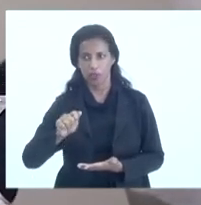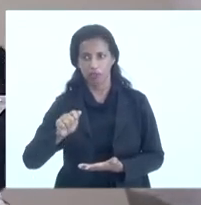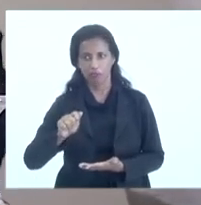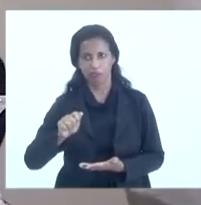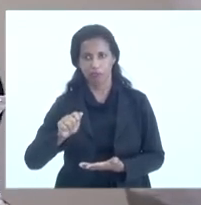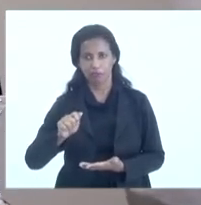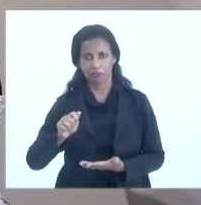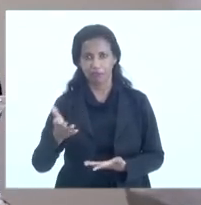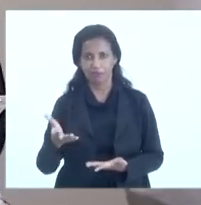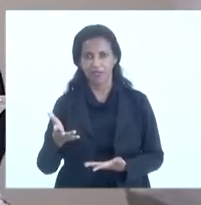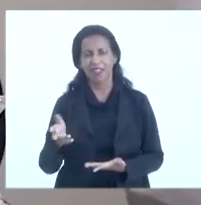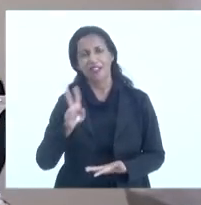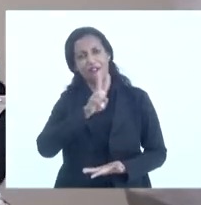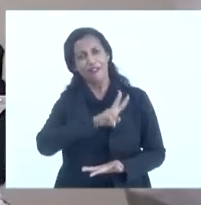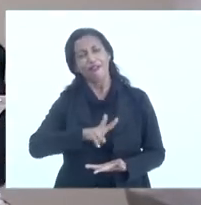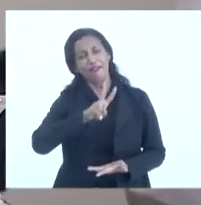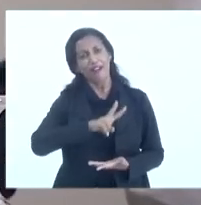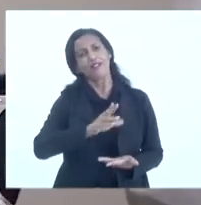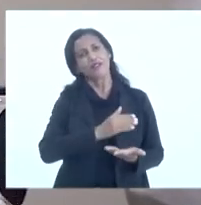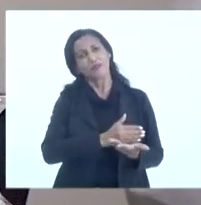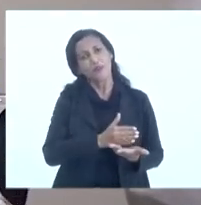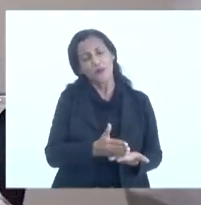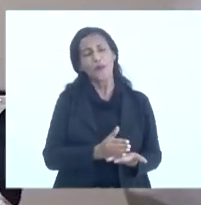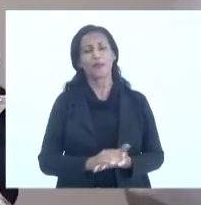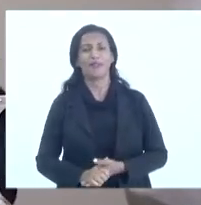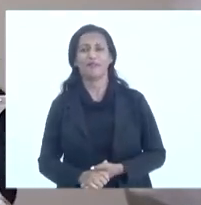Então, mas faz o vestibular no primeiro semestre.